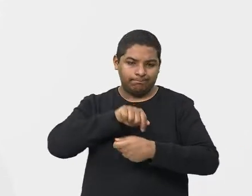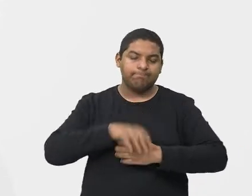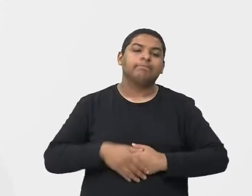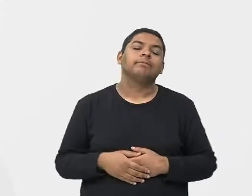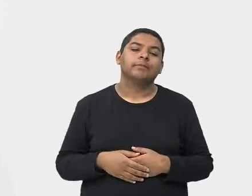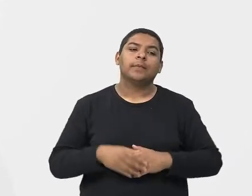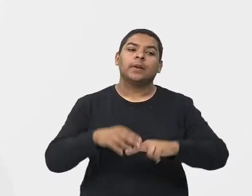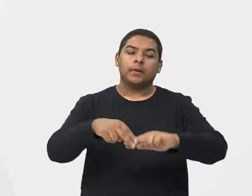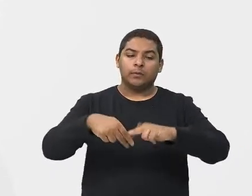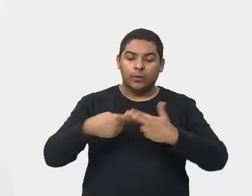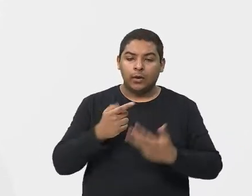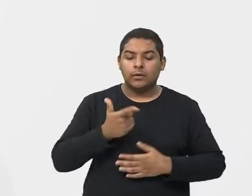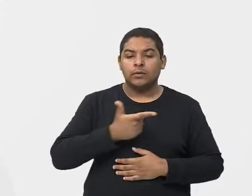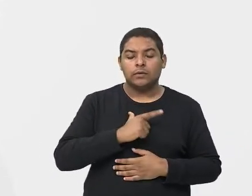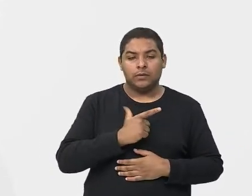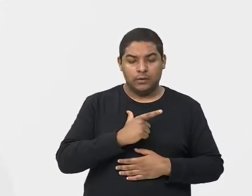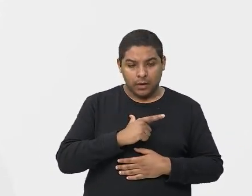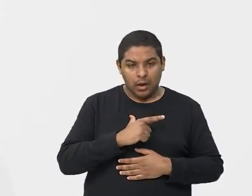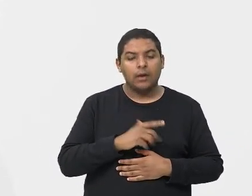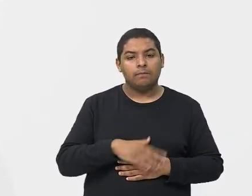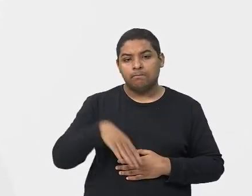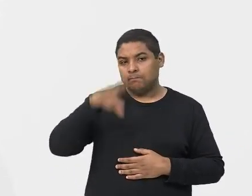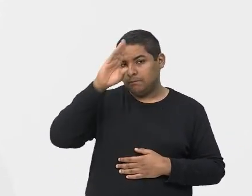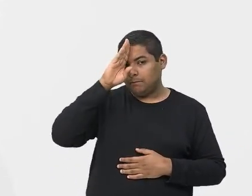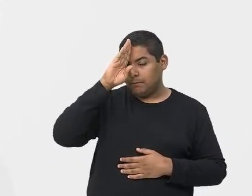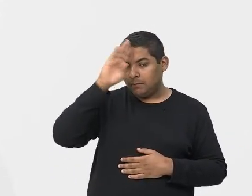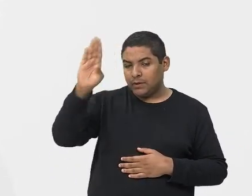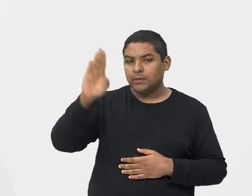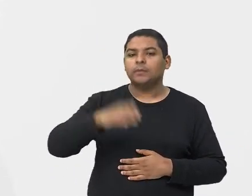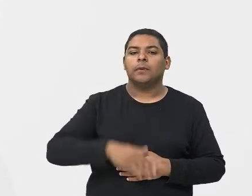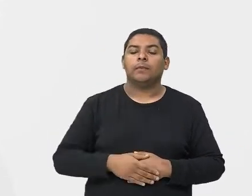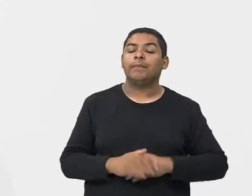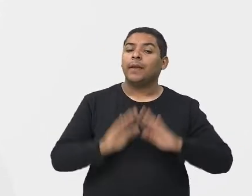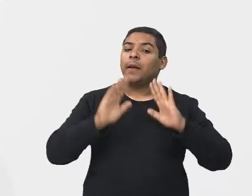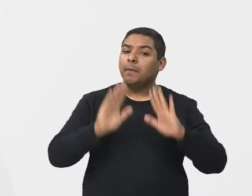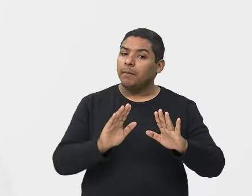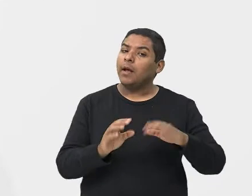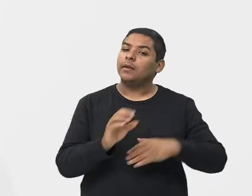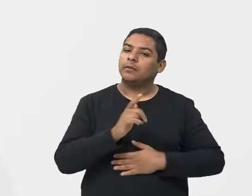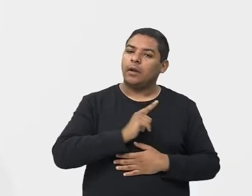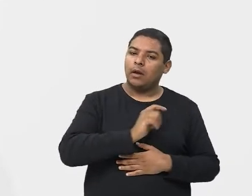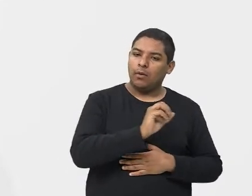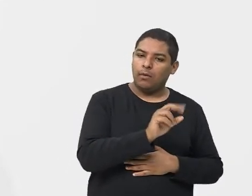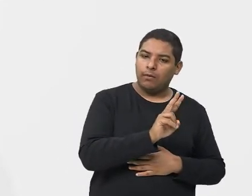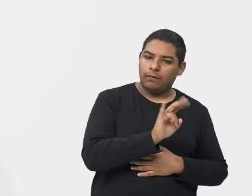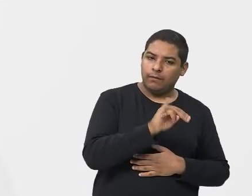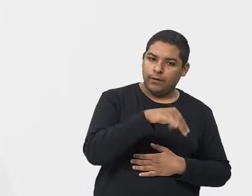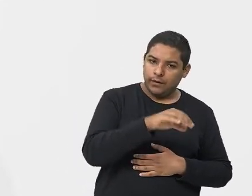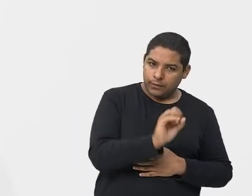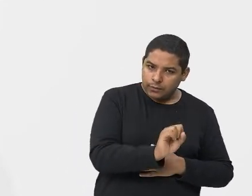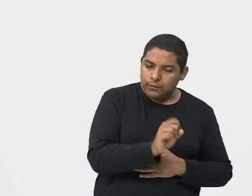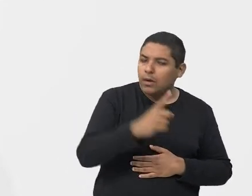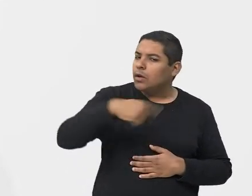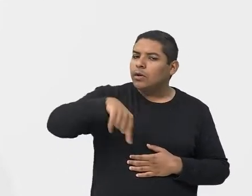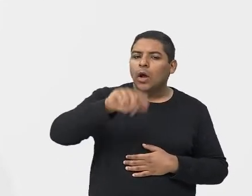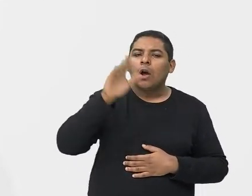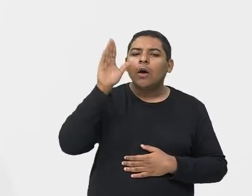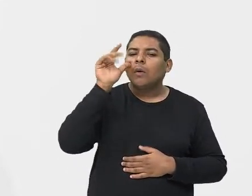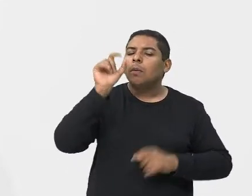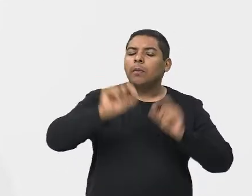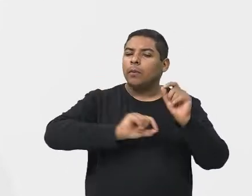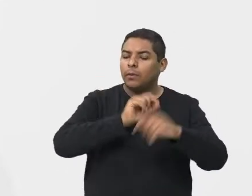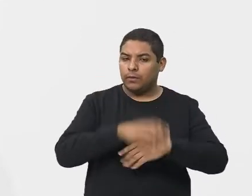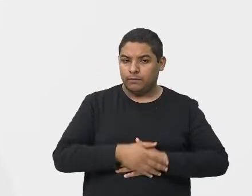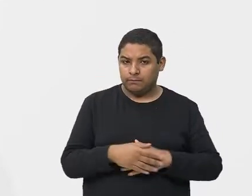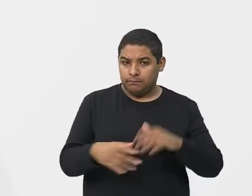se destacando, tá? Mas, além, né, dos ovinos, a gente também vai verificar que na Austrália também